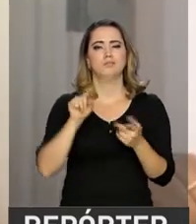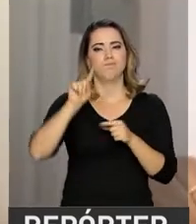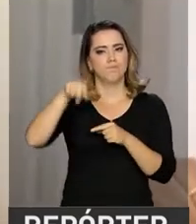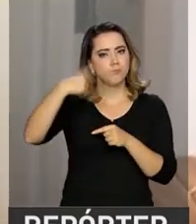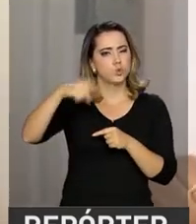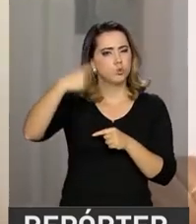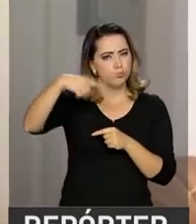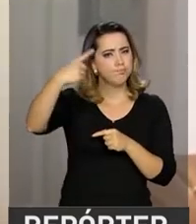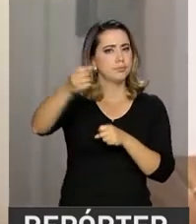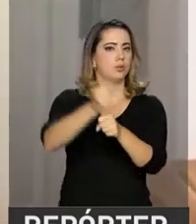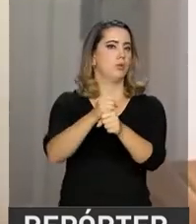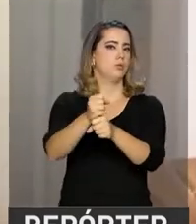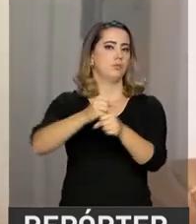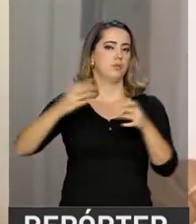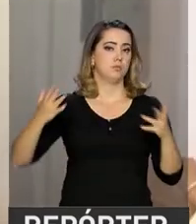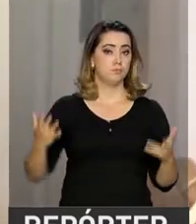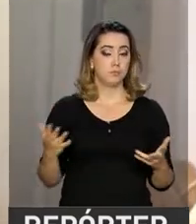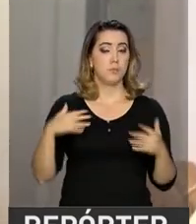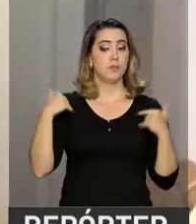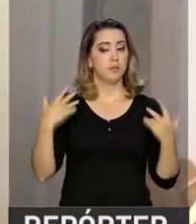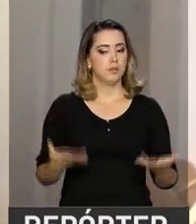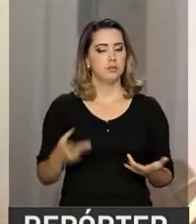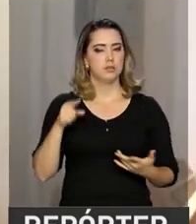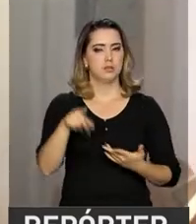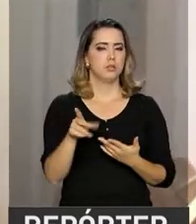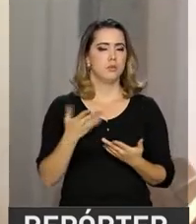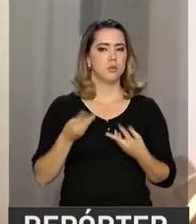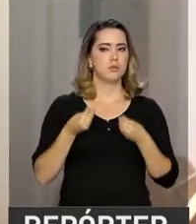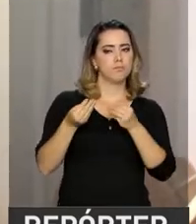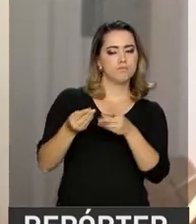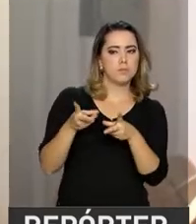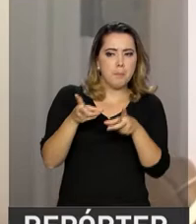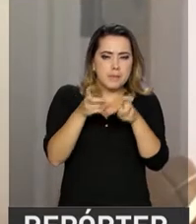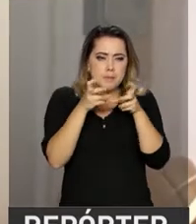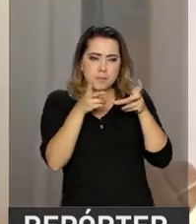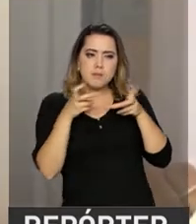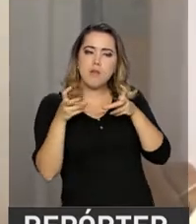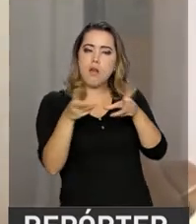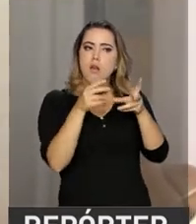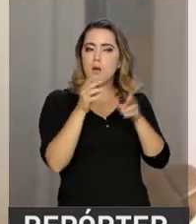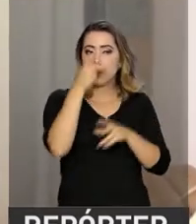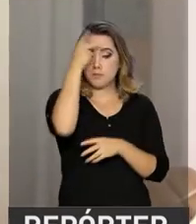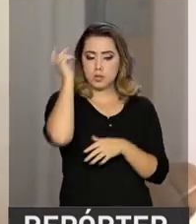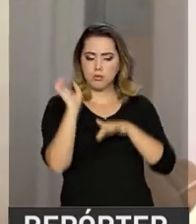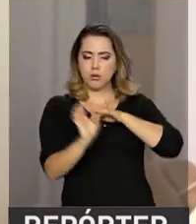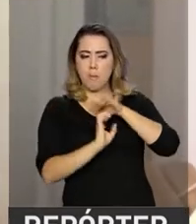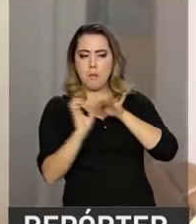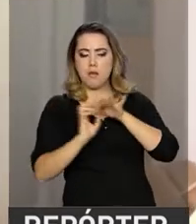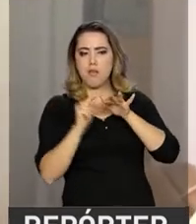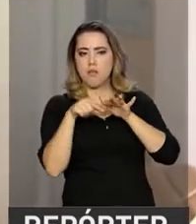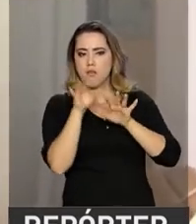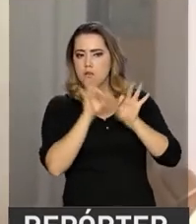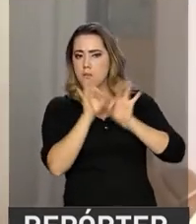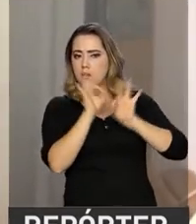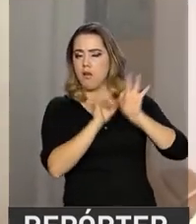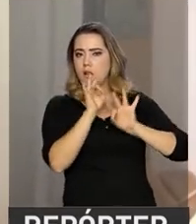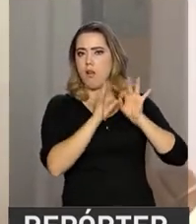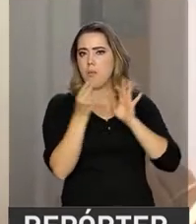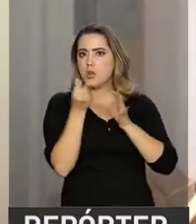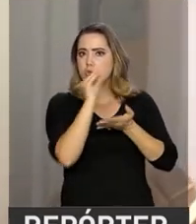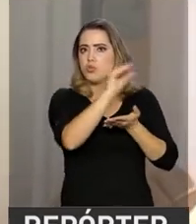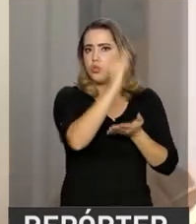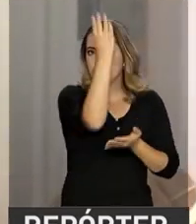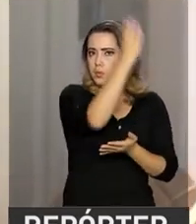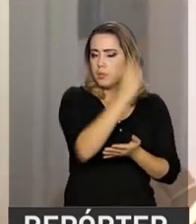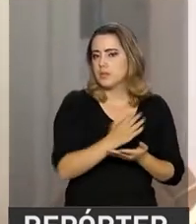anos seguintes. De maneira que isso então dá base para o investidor programar os seus investimentos no país. Isso é